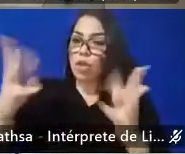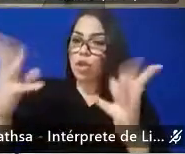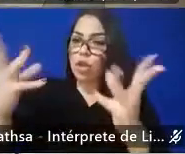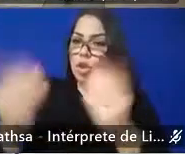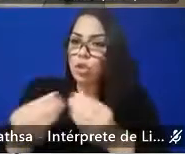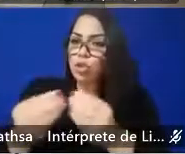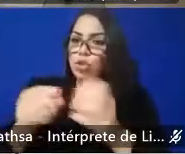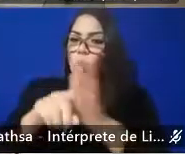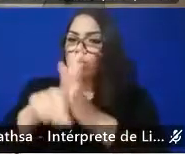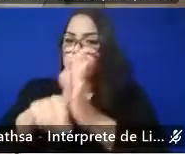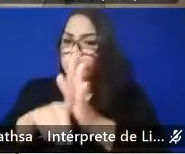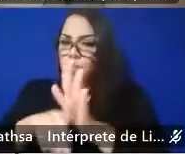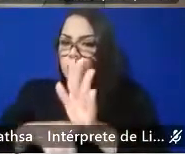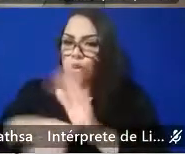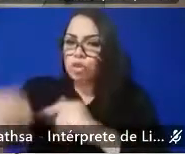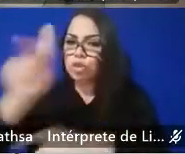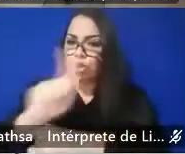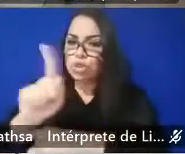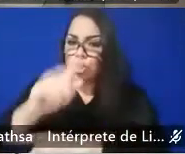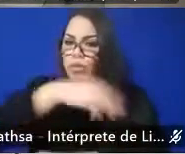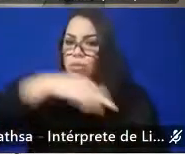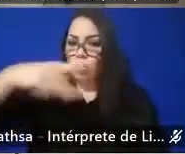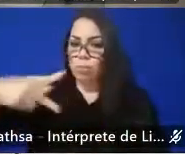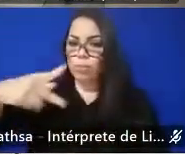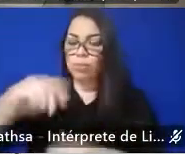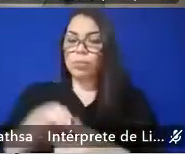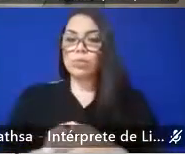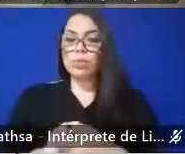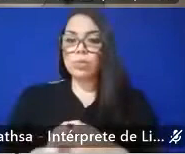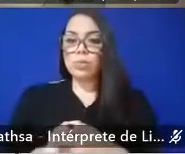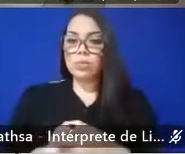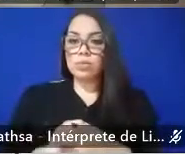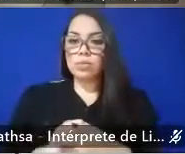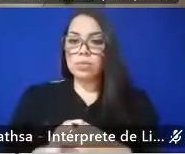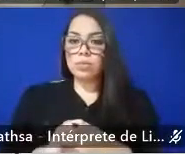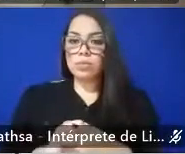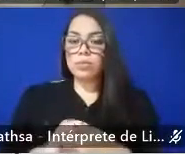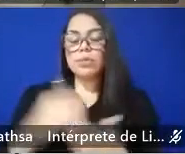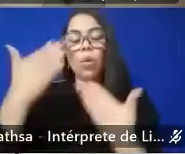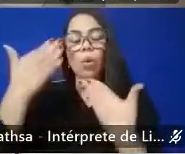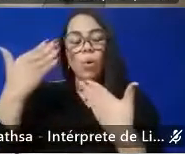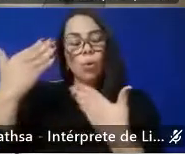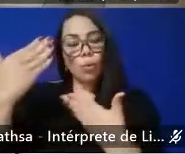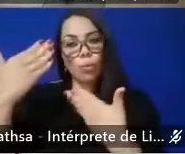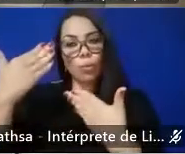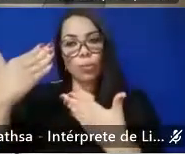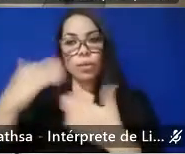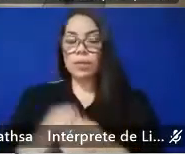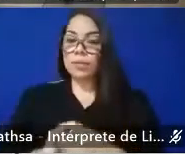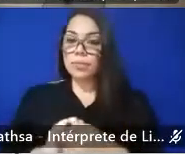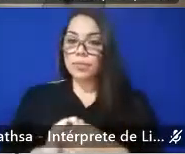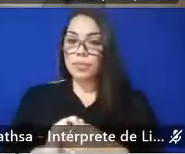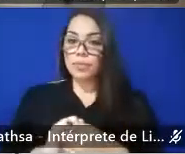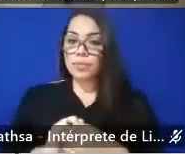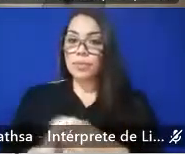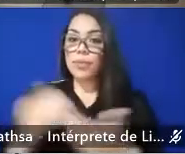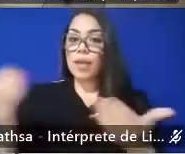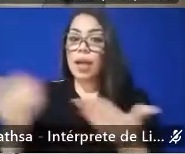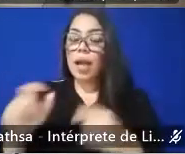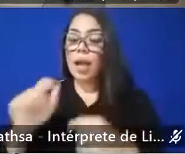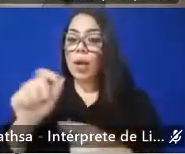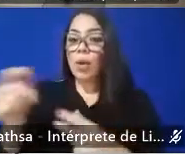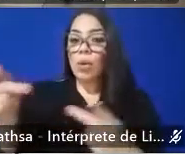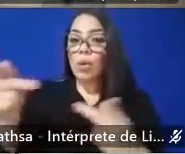do Ministério Público obrigado agora passo a palavra a